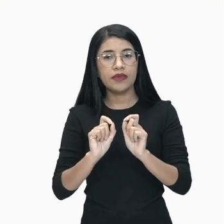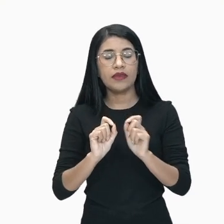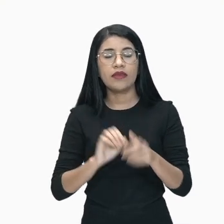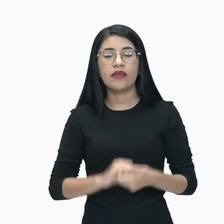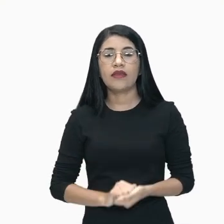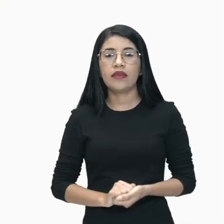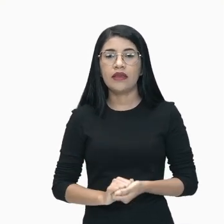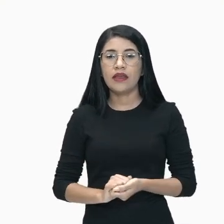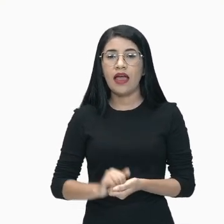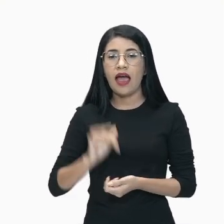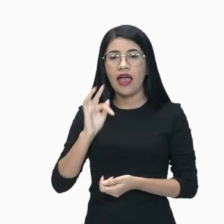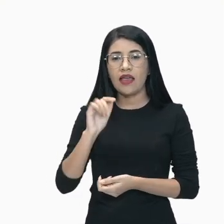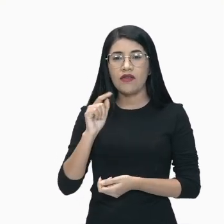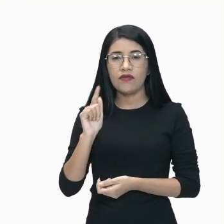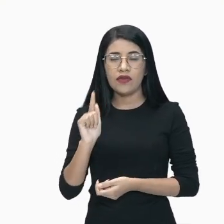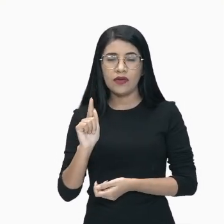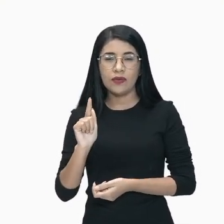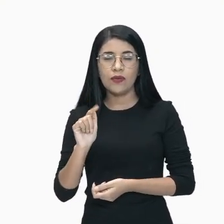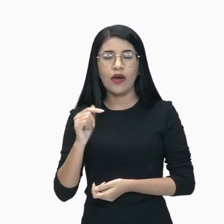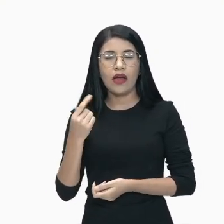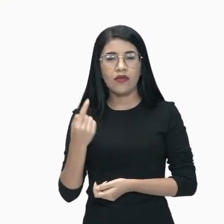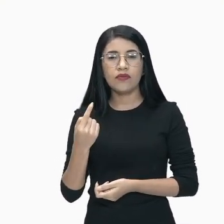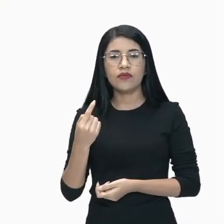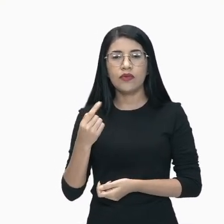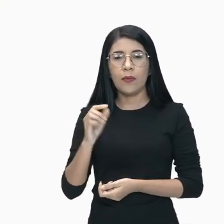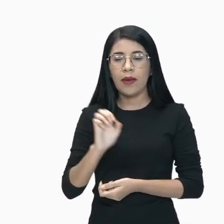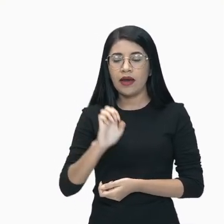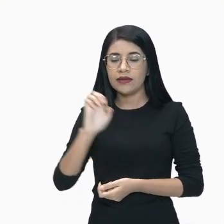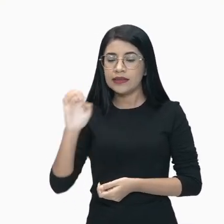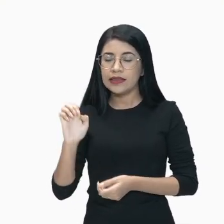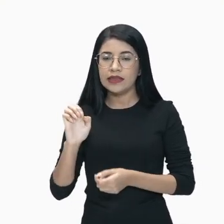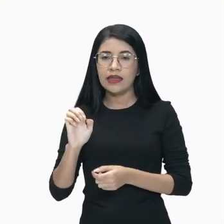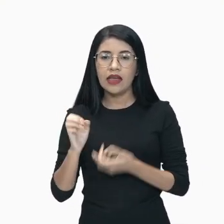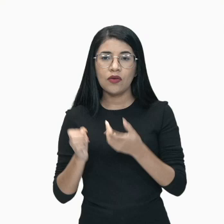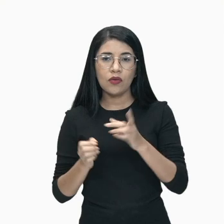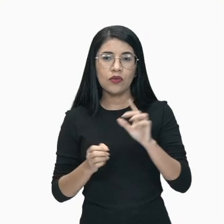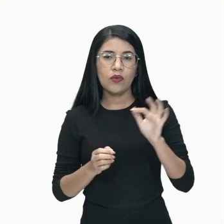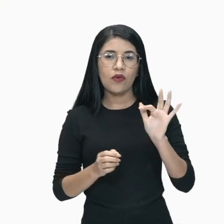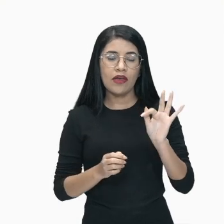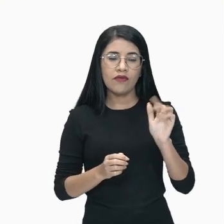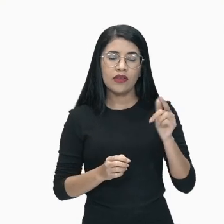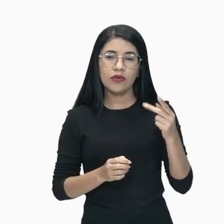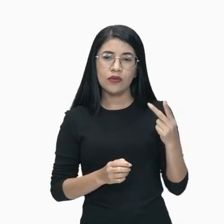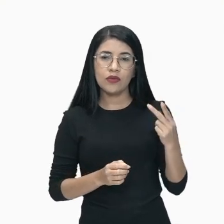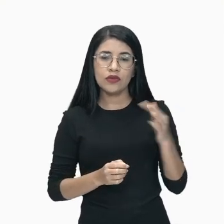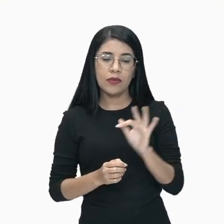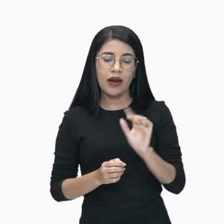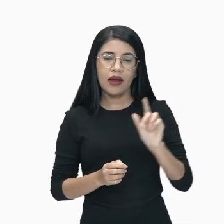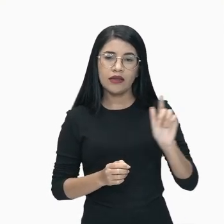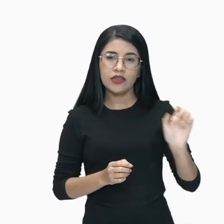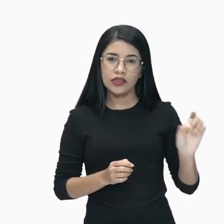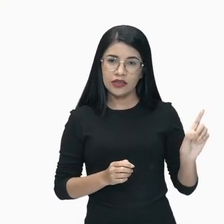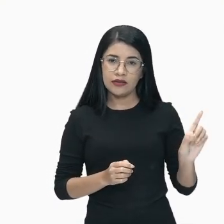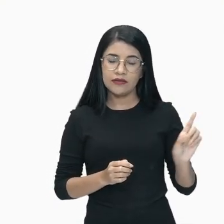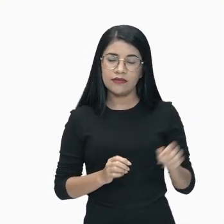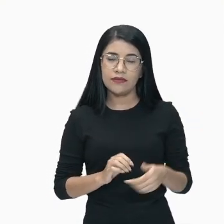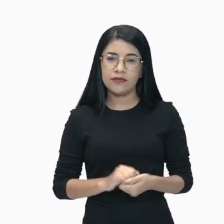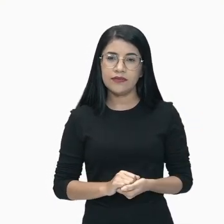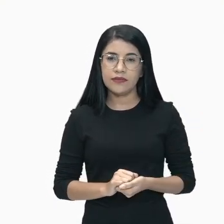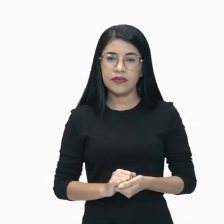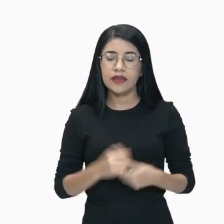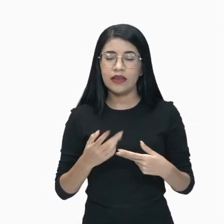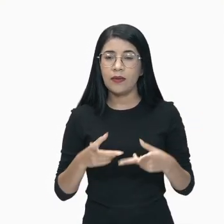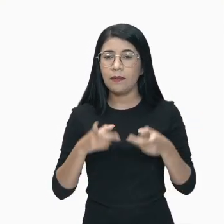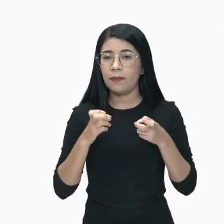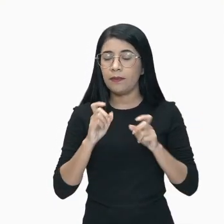a carga Q1 para a esquerda, e um outro vetor força que puxa a carga Q2 para a direita, E aí a